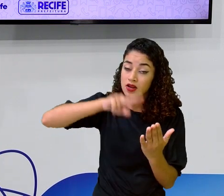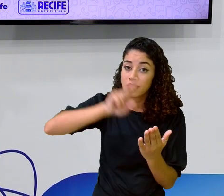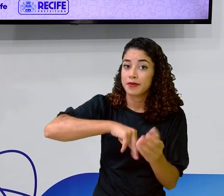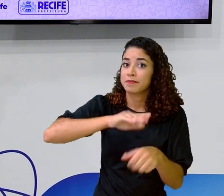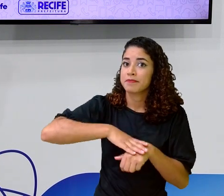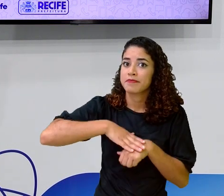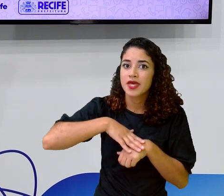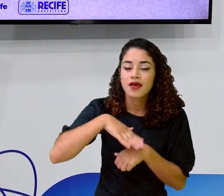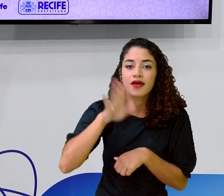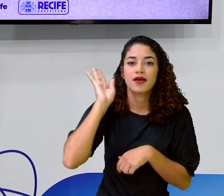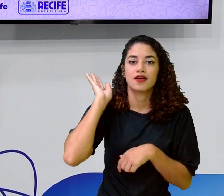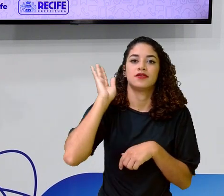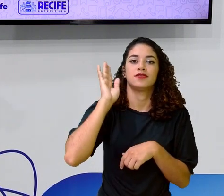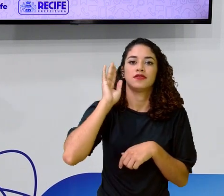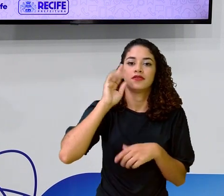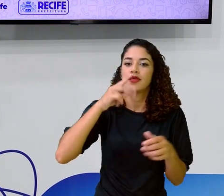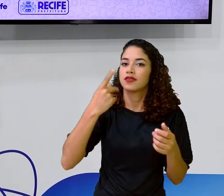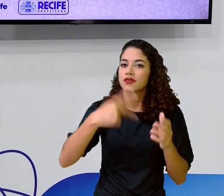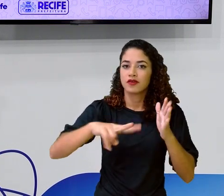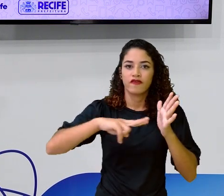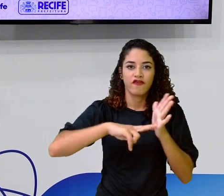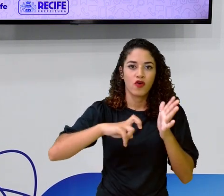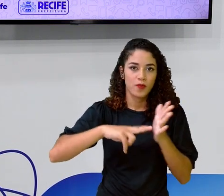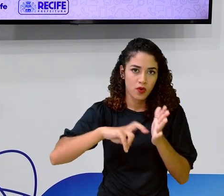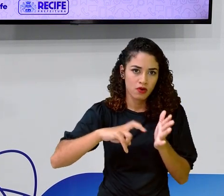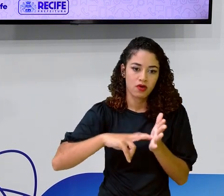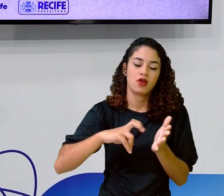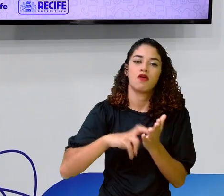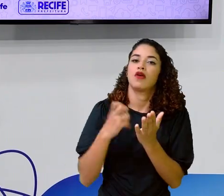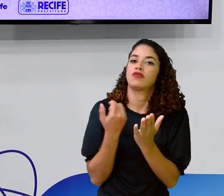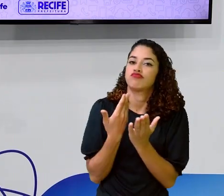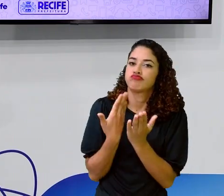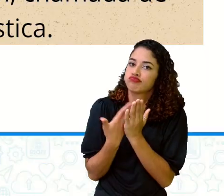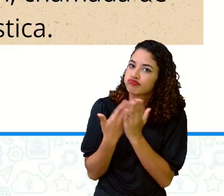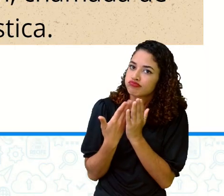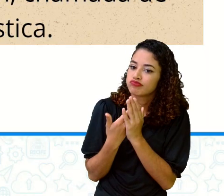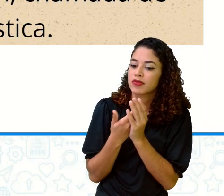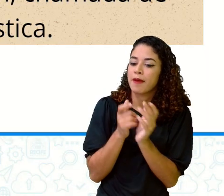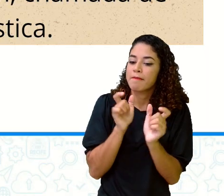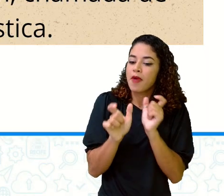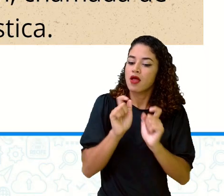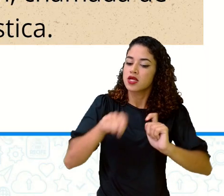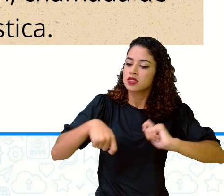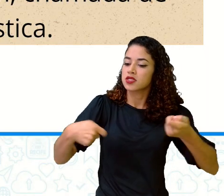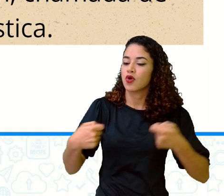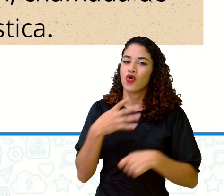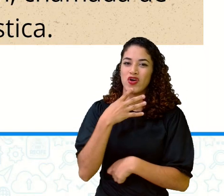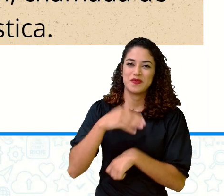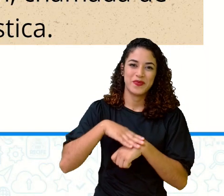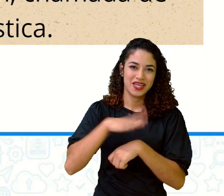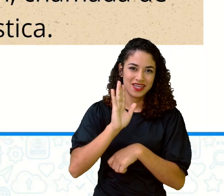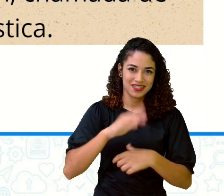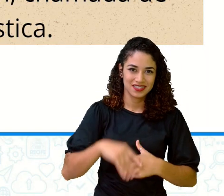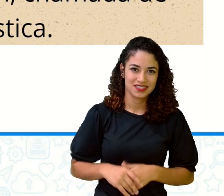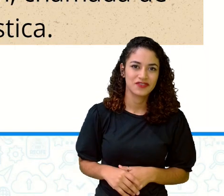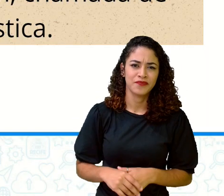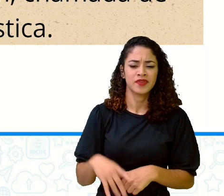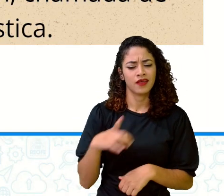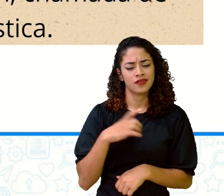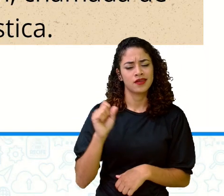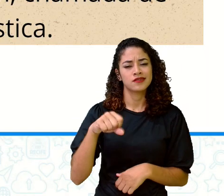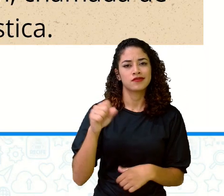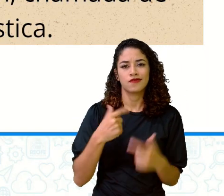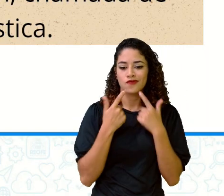aí, o seu vocabulário, isso ajuda, a chamada, de linguagem, jornalística, existe sim, uma